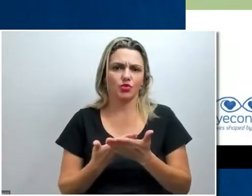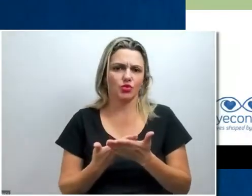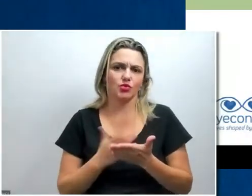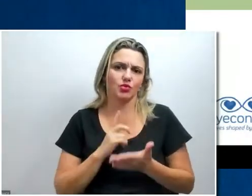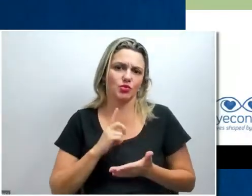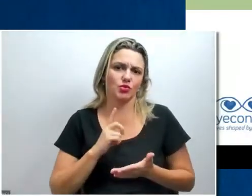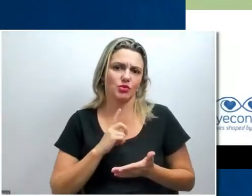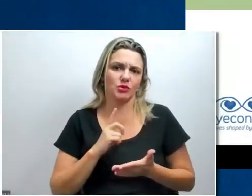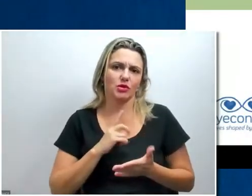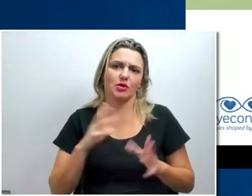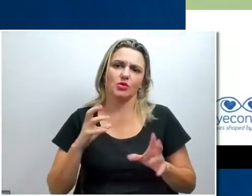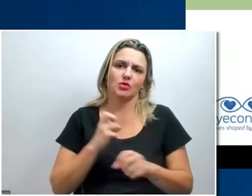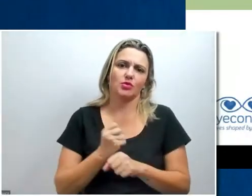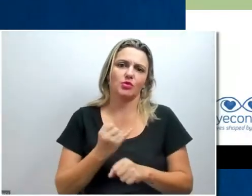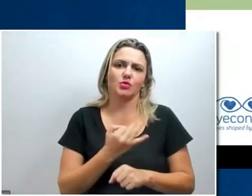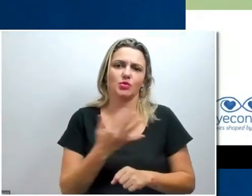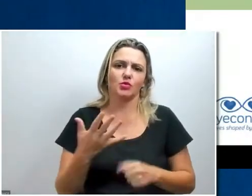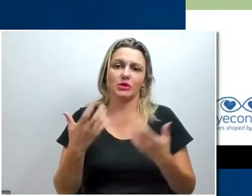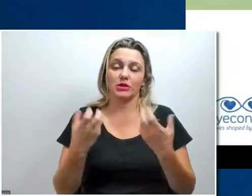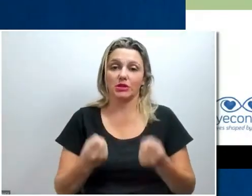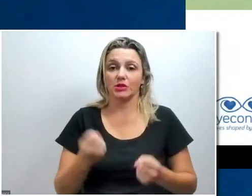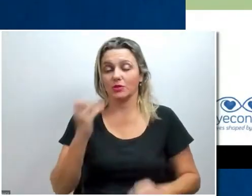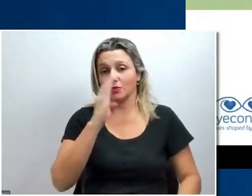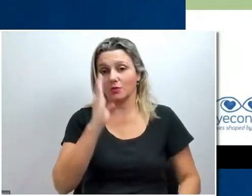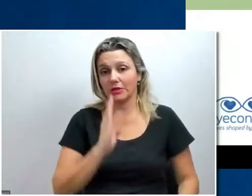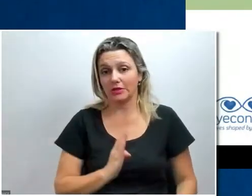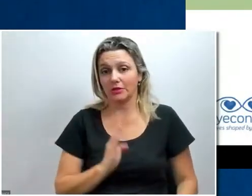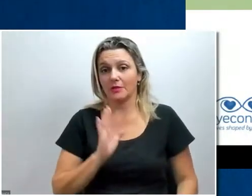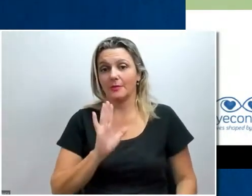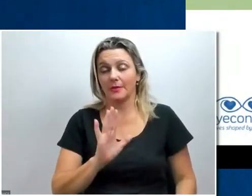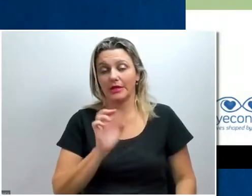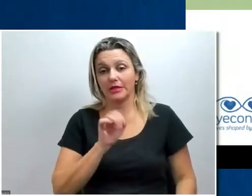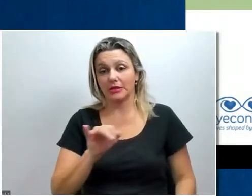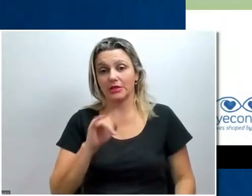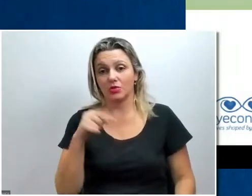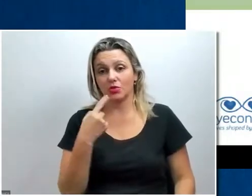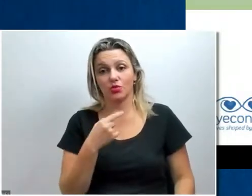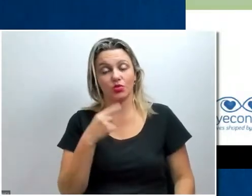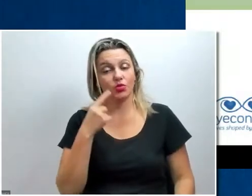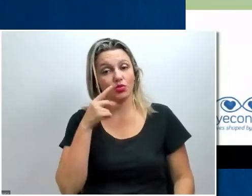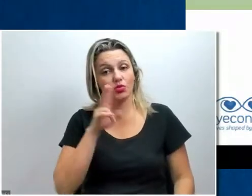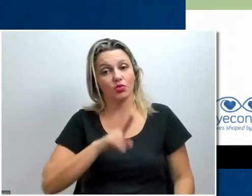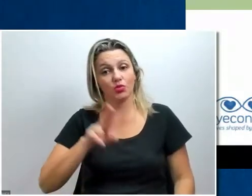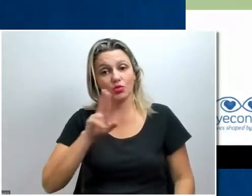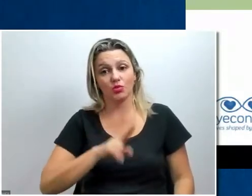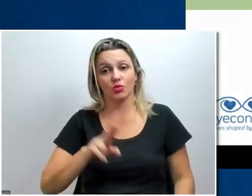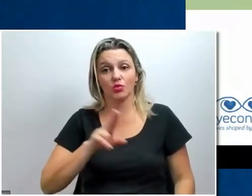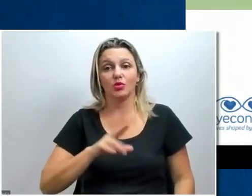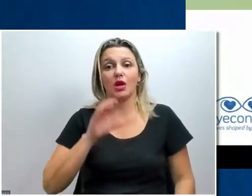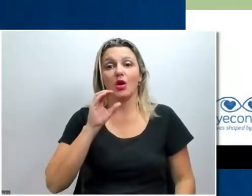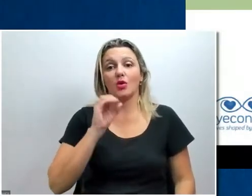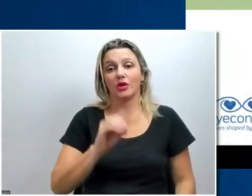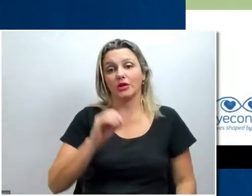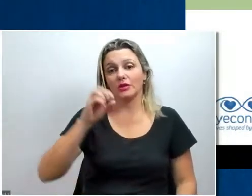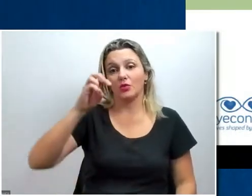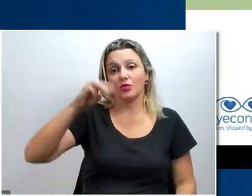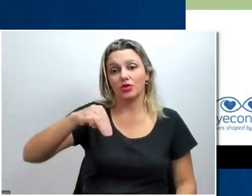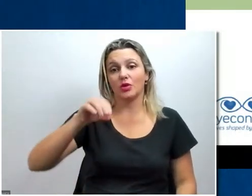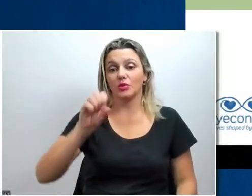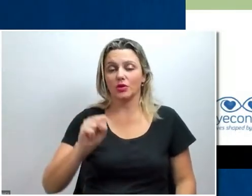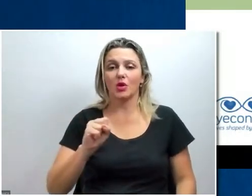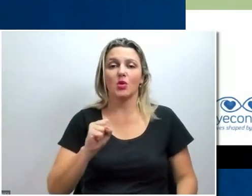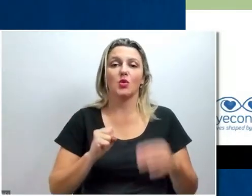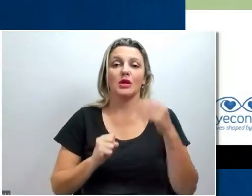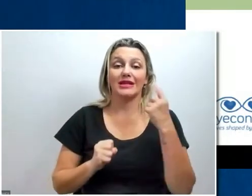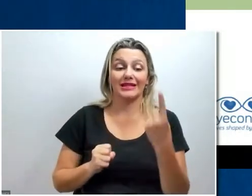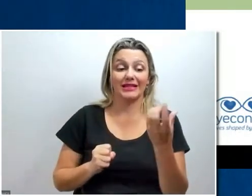números consideráveis no Brasil, né, mas se nós usarmos a estimativa da Organização Mundial de Saúde, de 1 para cada 160 crianças,